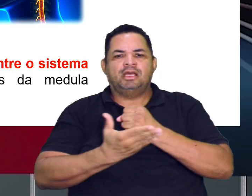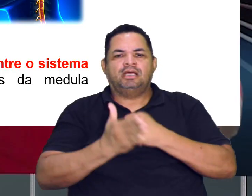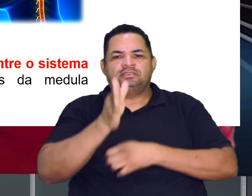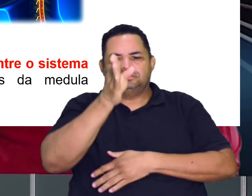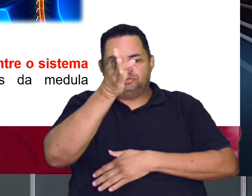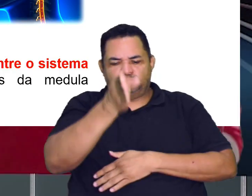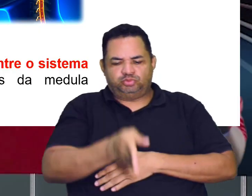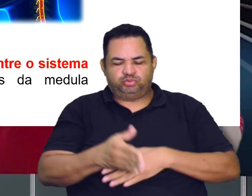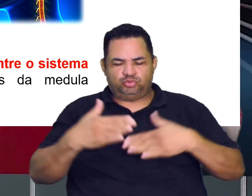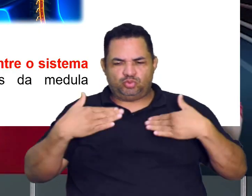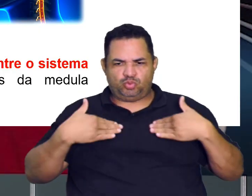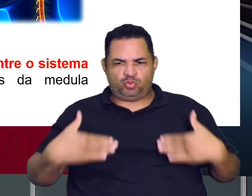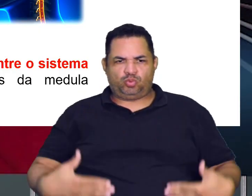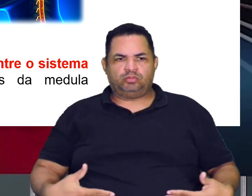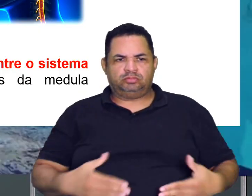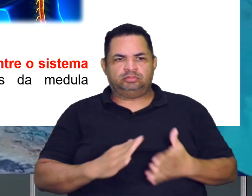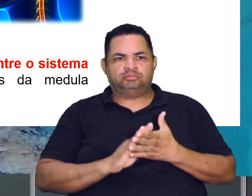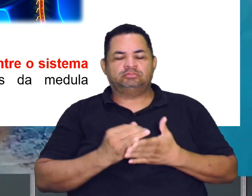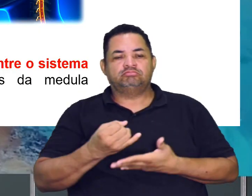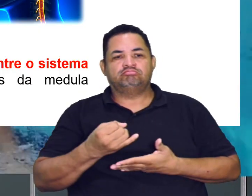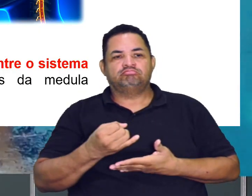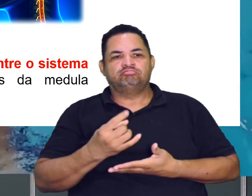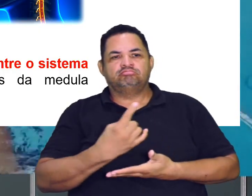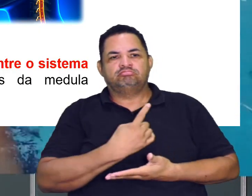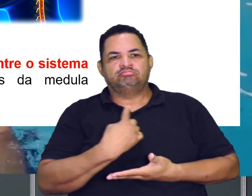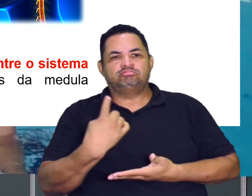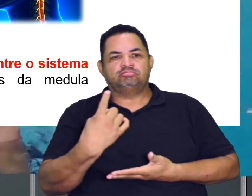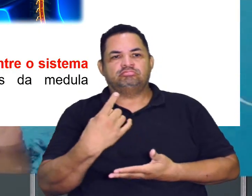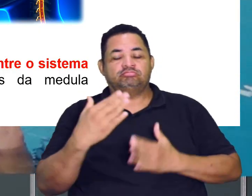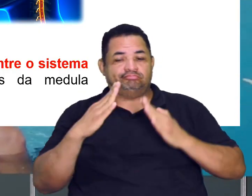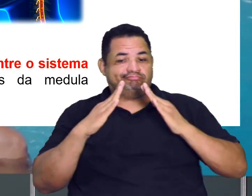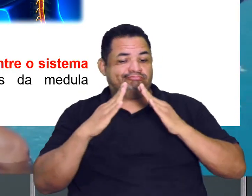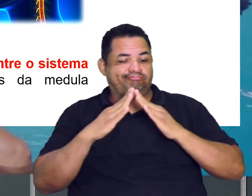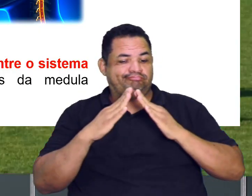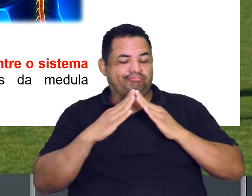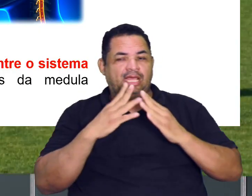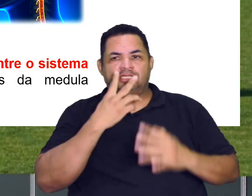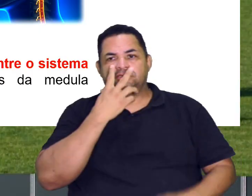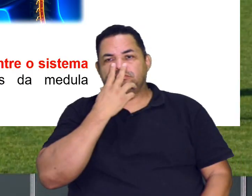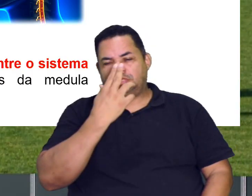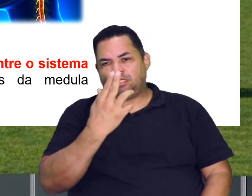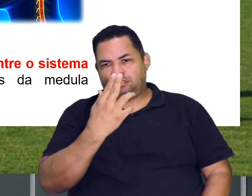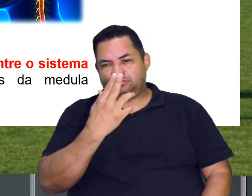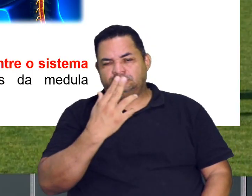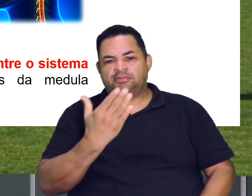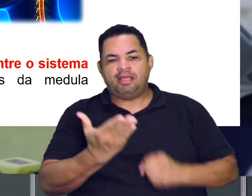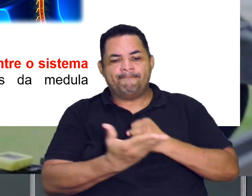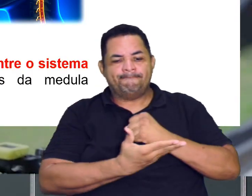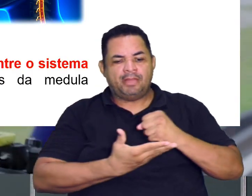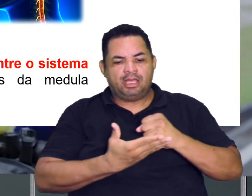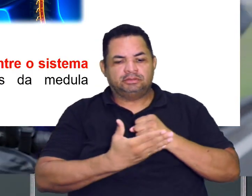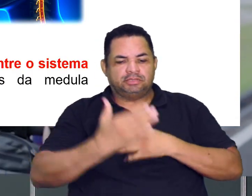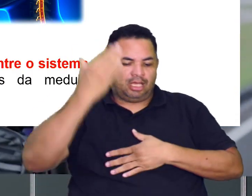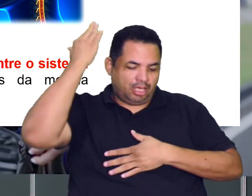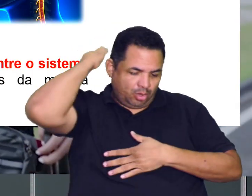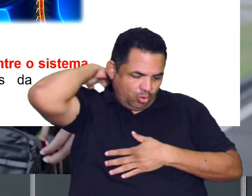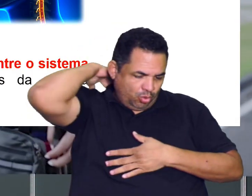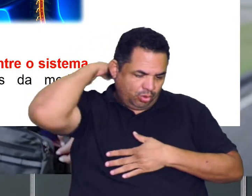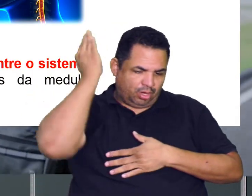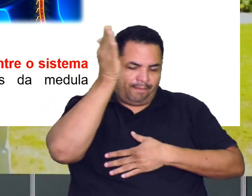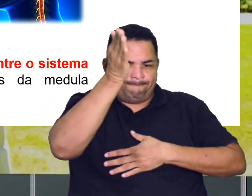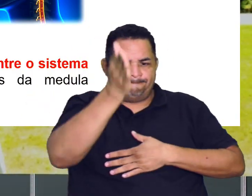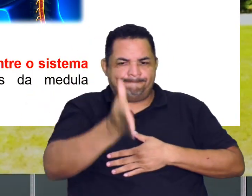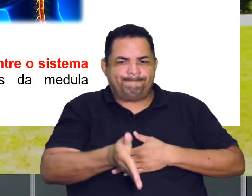central aí do nosso corpo. Se a gente fosse uma casa, aliás, nós somos uma casa, né? essa coluna, ela é esse